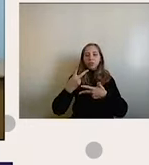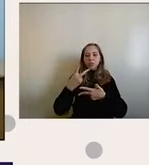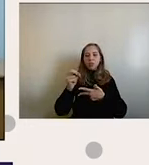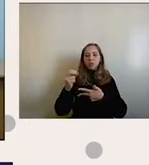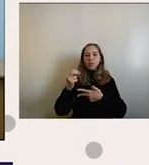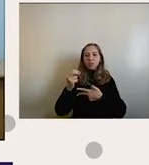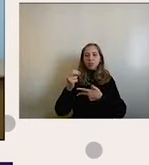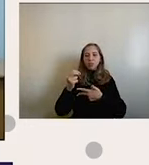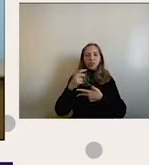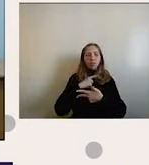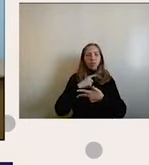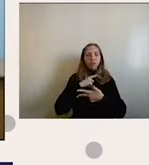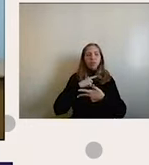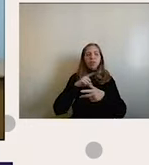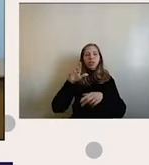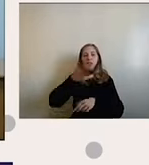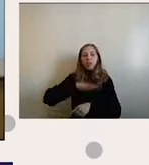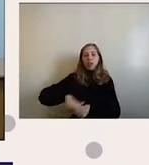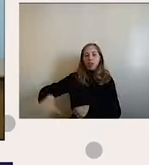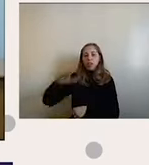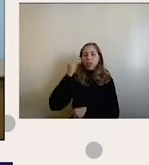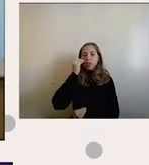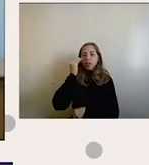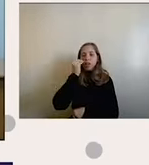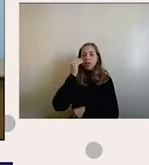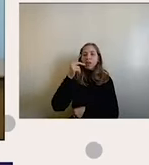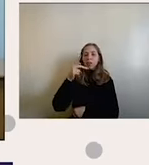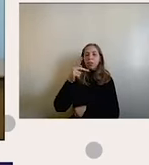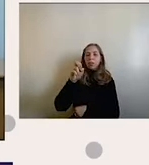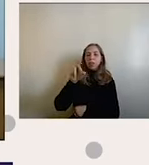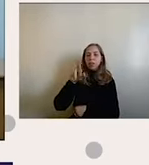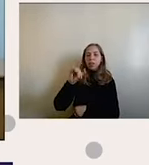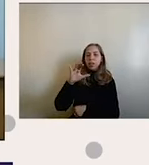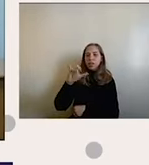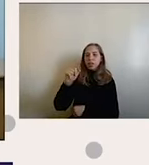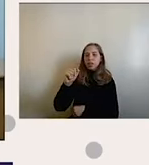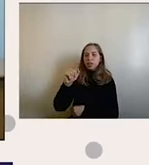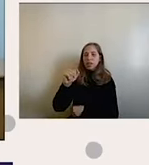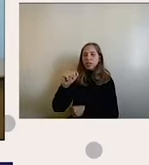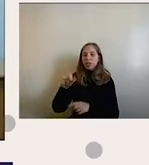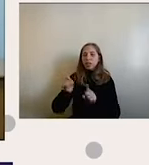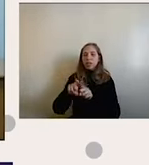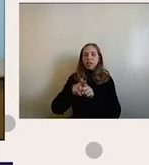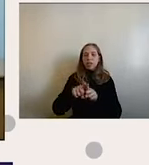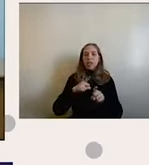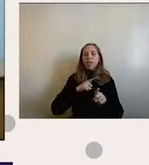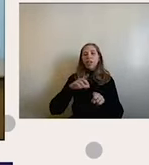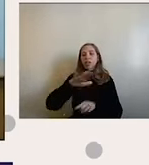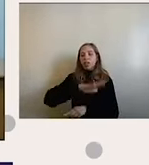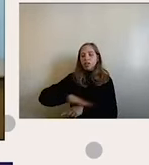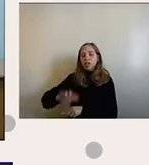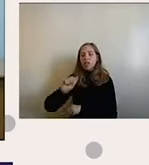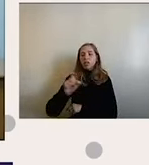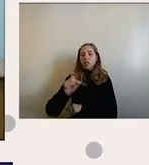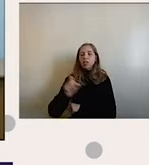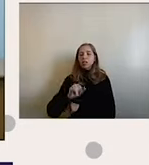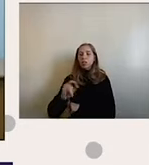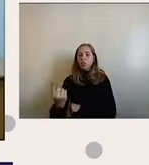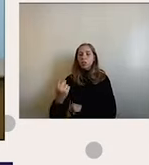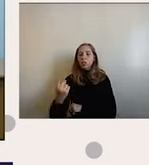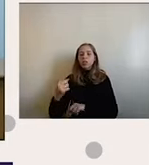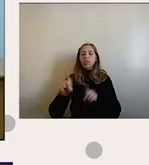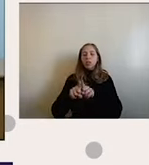as perícias chamadas AX1 iniciais, né, que são essas que a gente está tratando aqui, as perícias dos benefícios